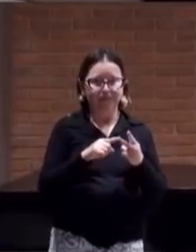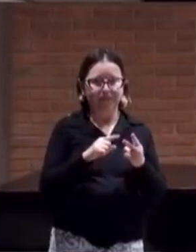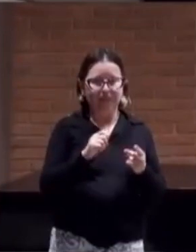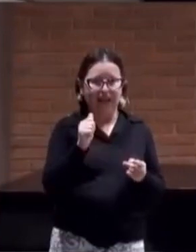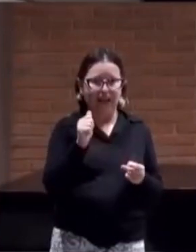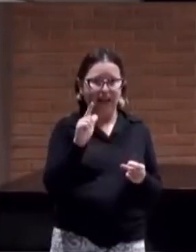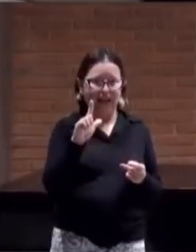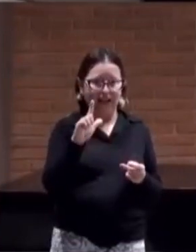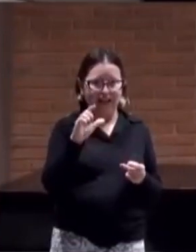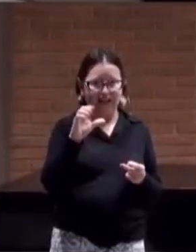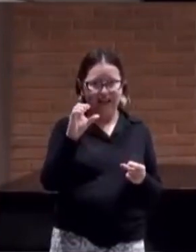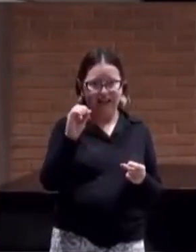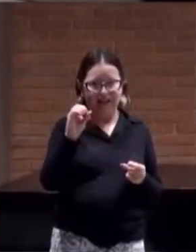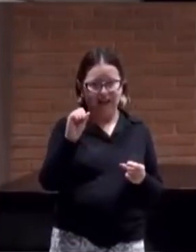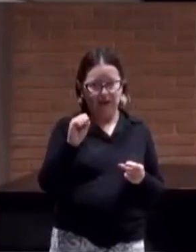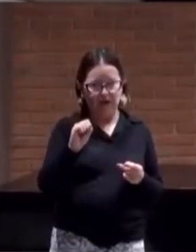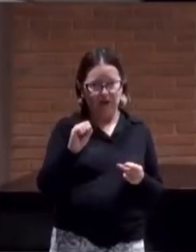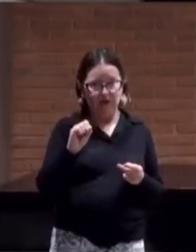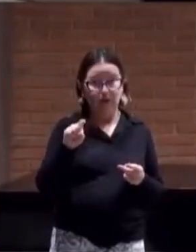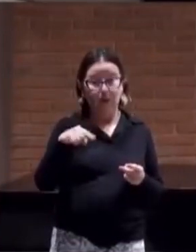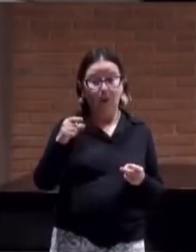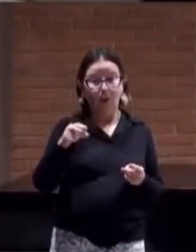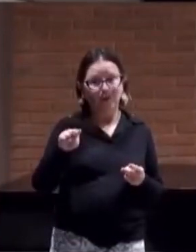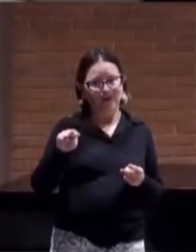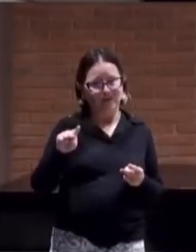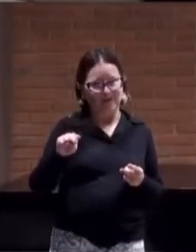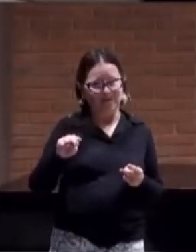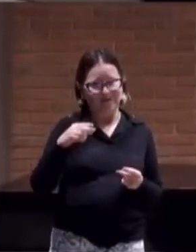Allos é outro igual.